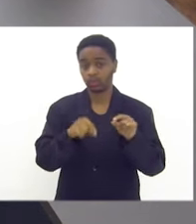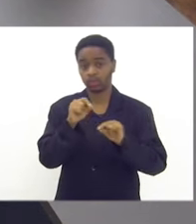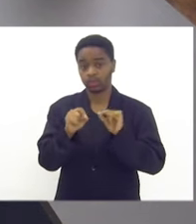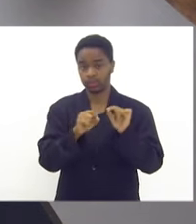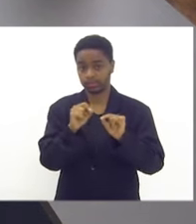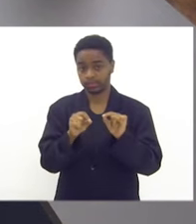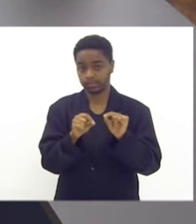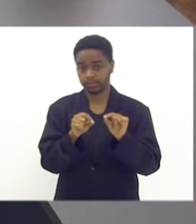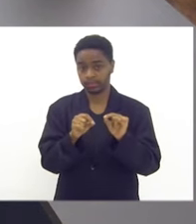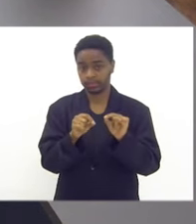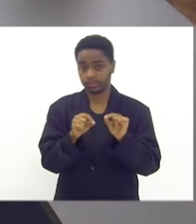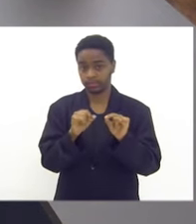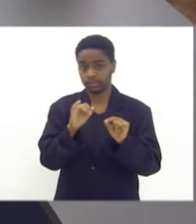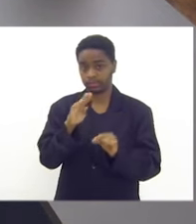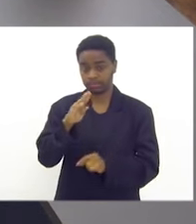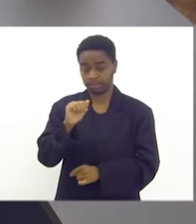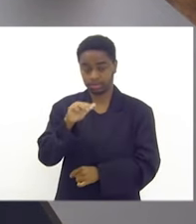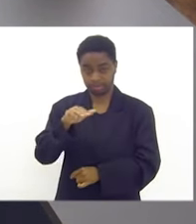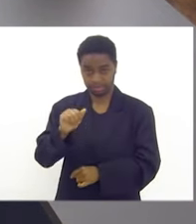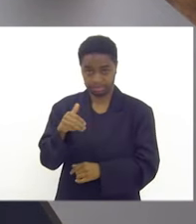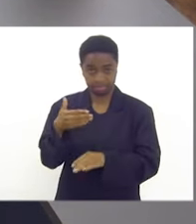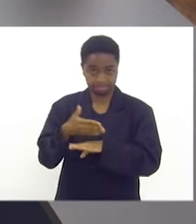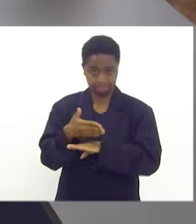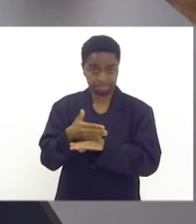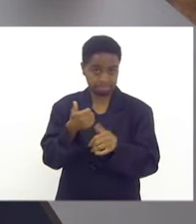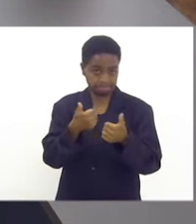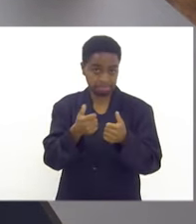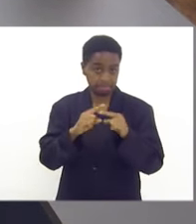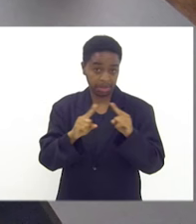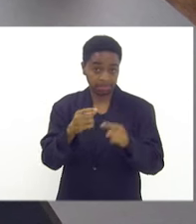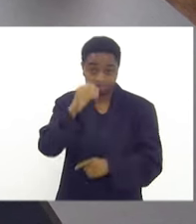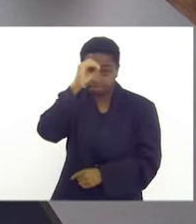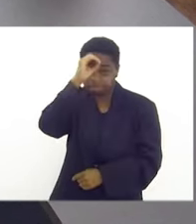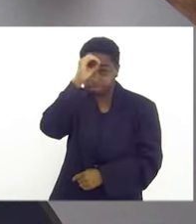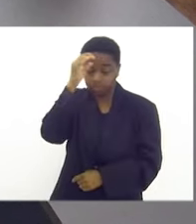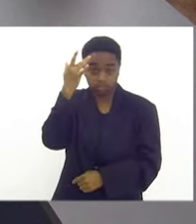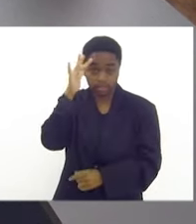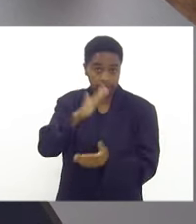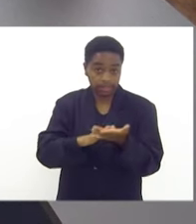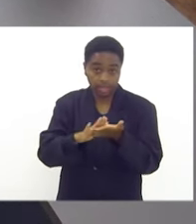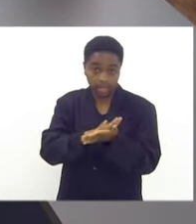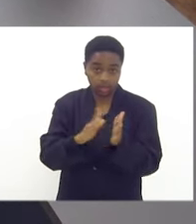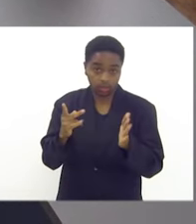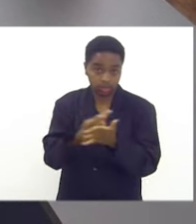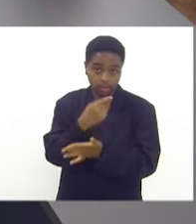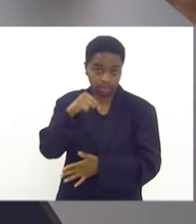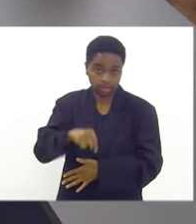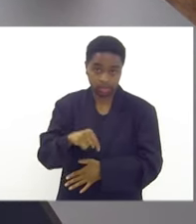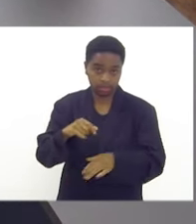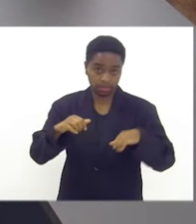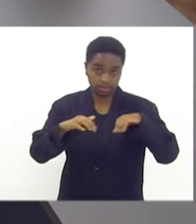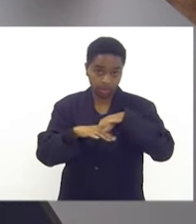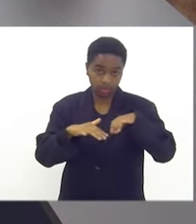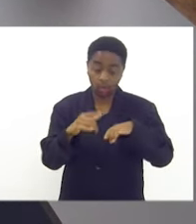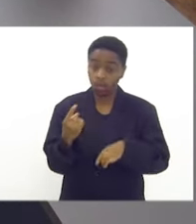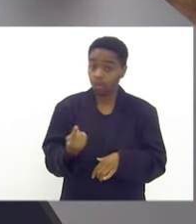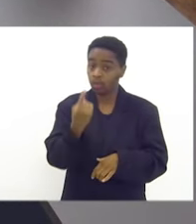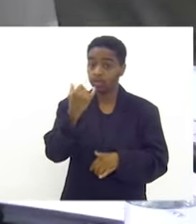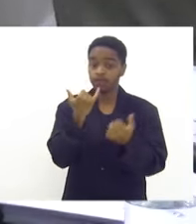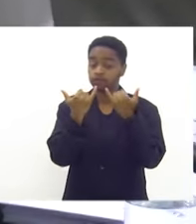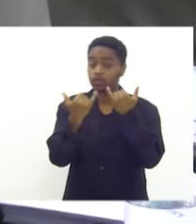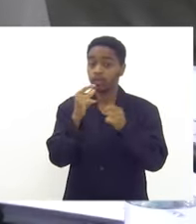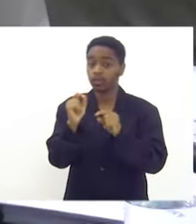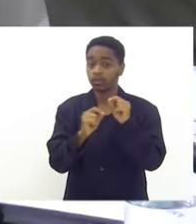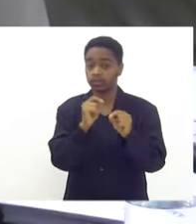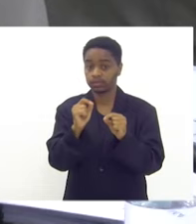suente de bama compareceu mas que ele não tem conhecimento de nada que aconteça na de Guanabara a única informação que ele tem